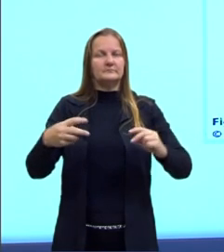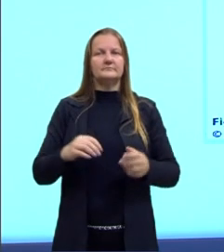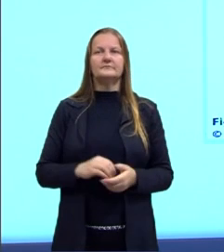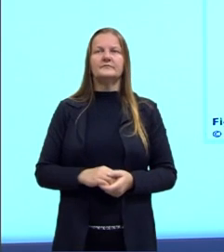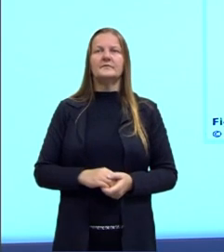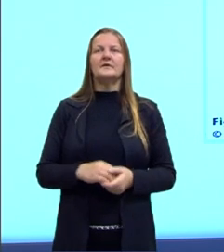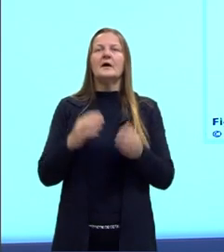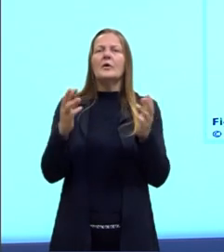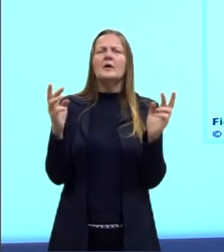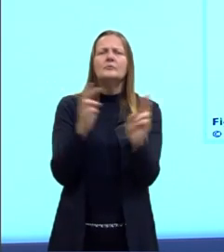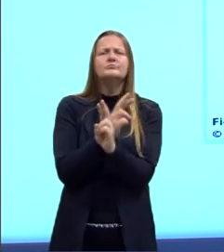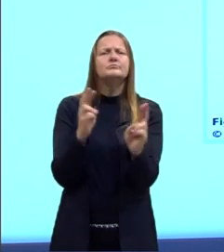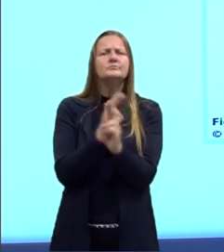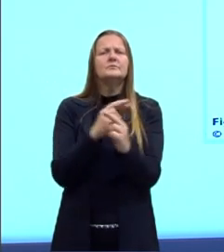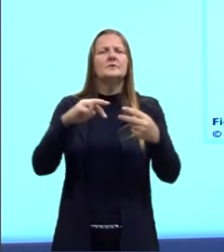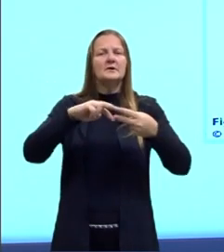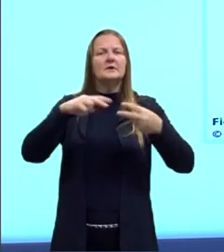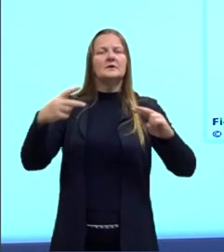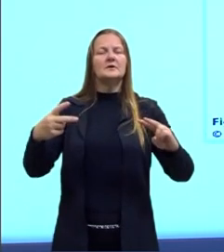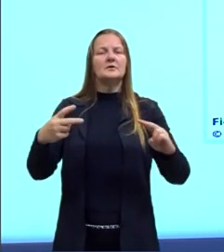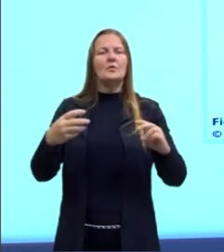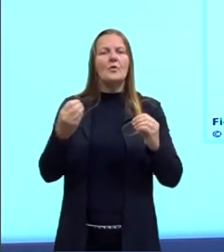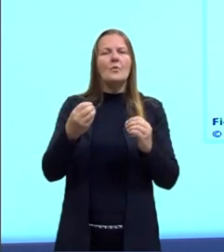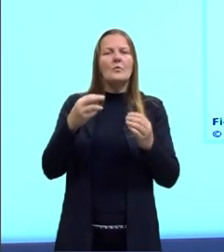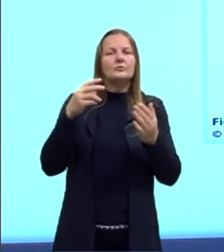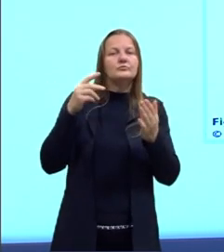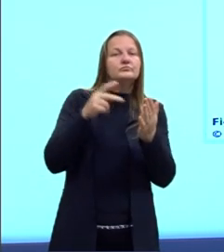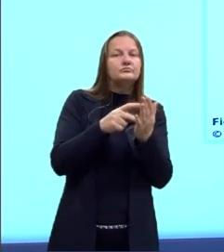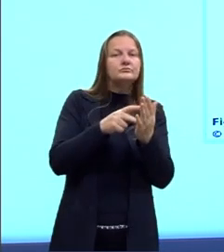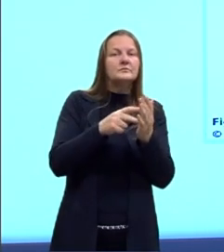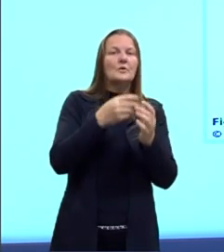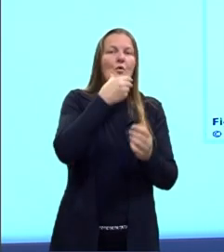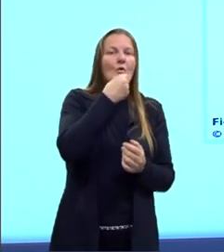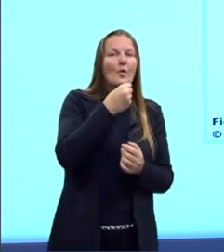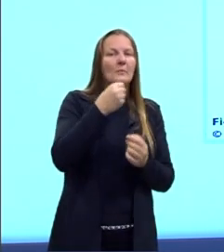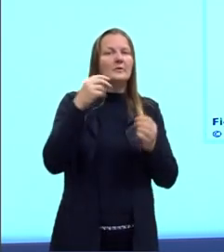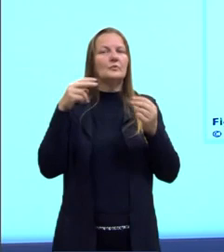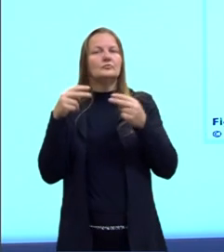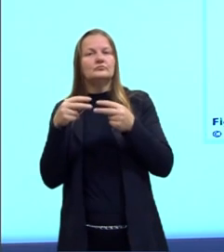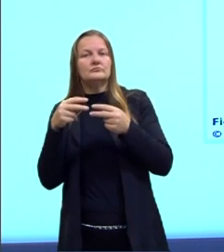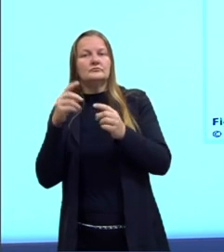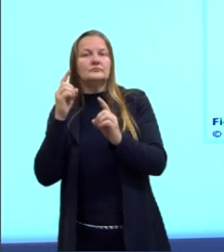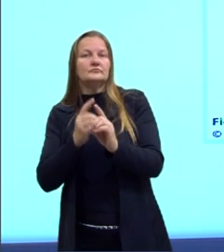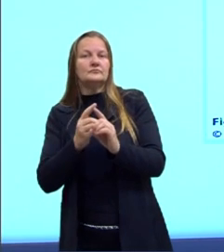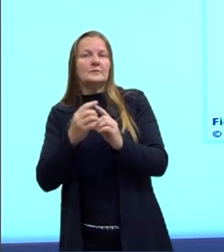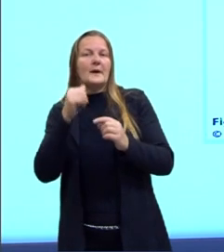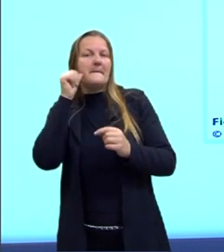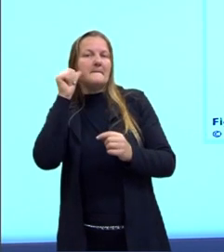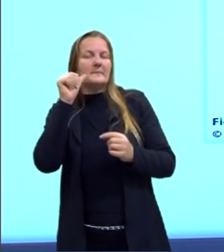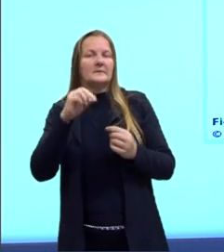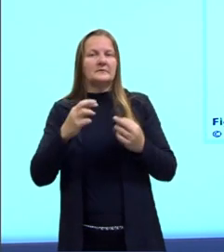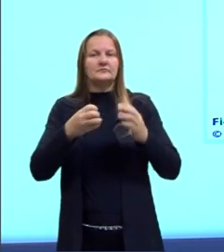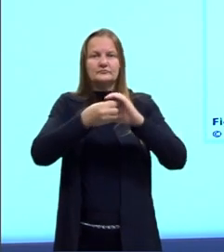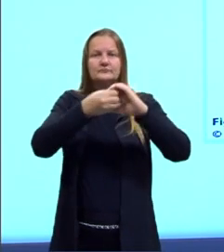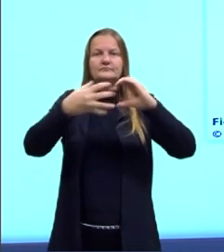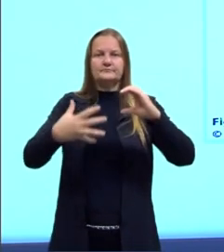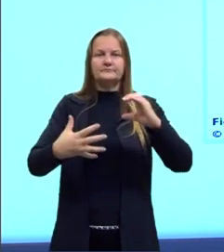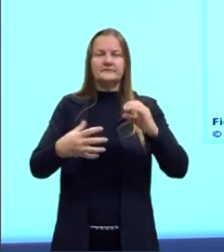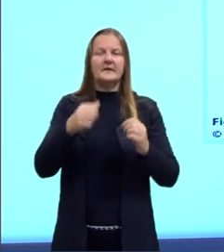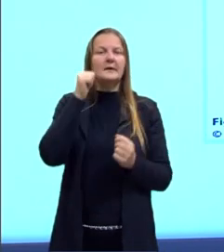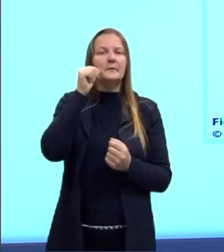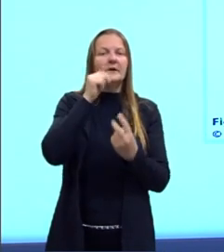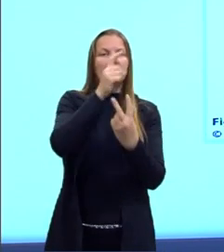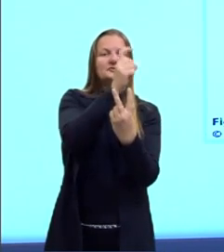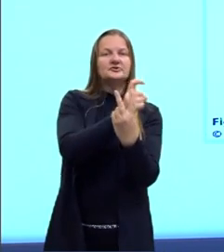os genes relacionados com a determinação do sexo Oi gente então eu falei aqui até agora que a mulher